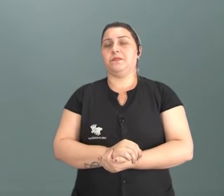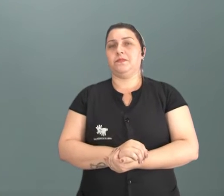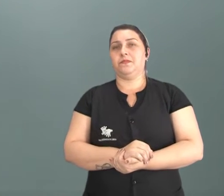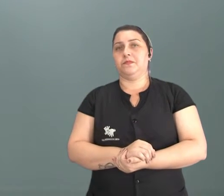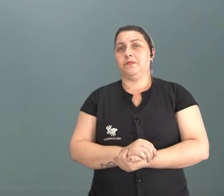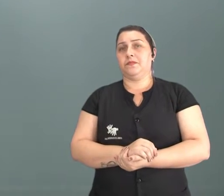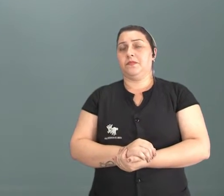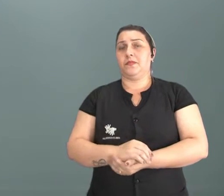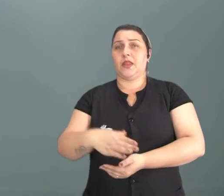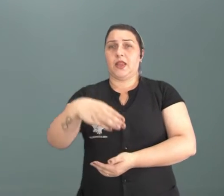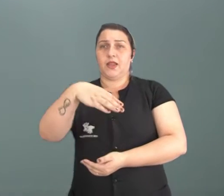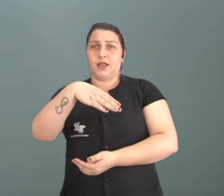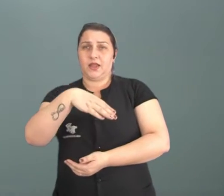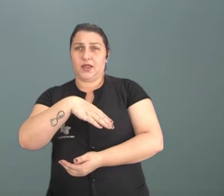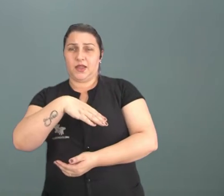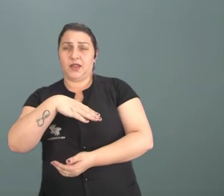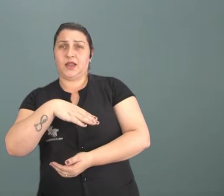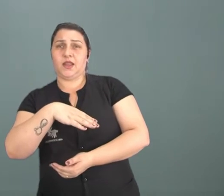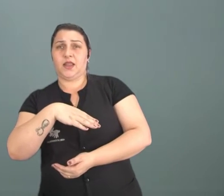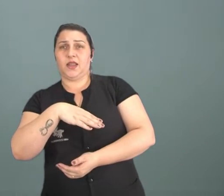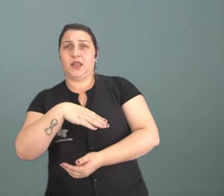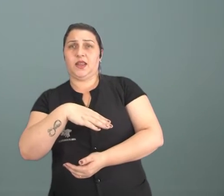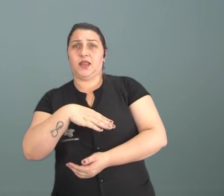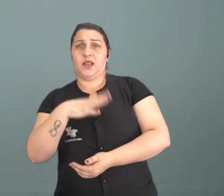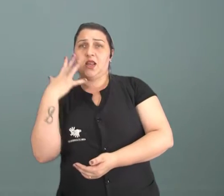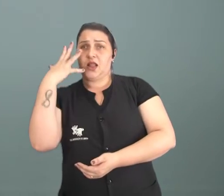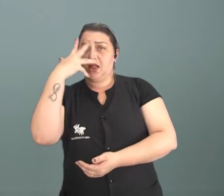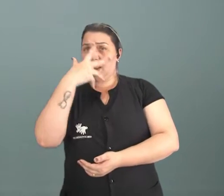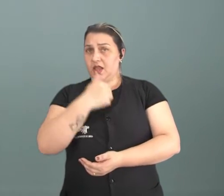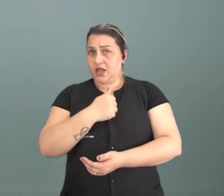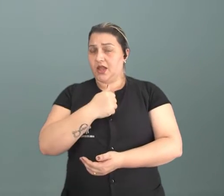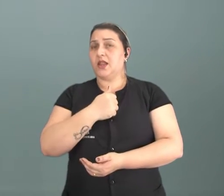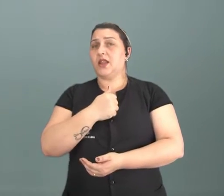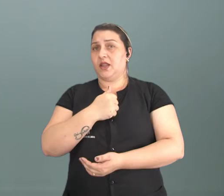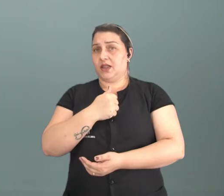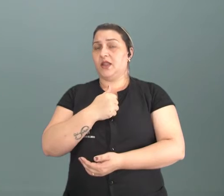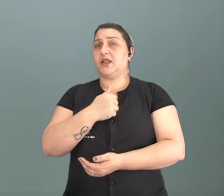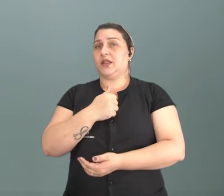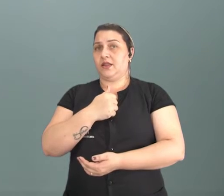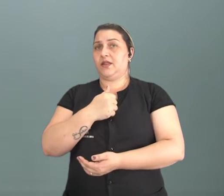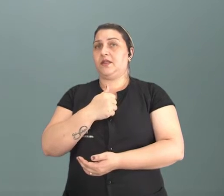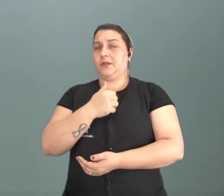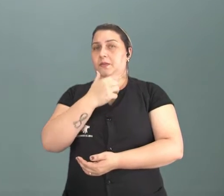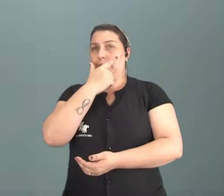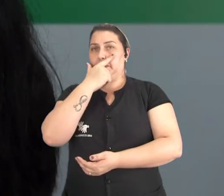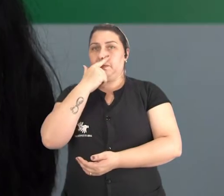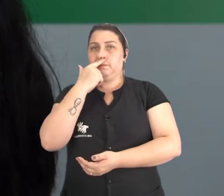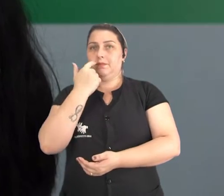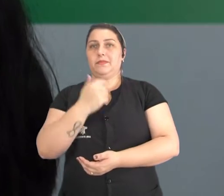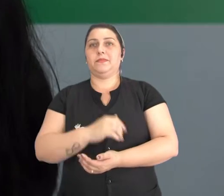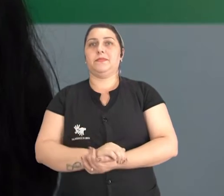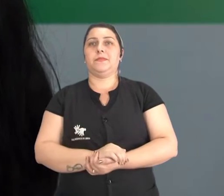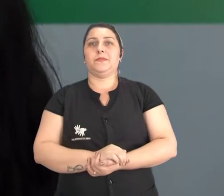Era uma cidade tão linda quanto a cidade da África, ó. Então ela recebeu o nome de Luanda por quê, ó?